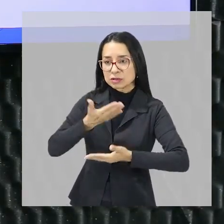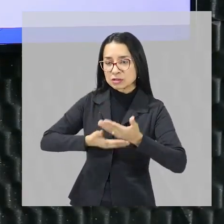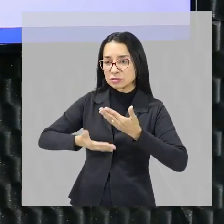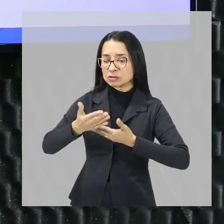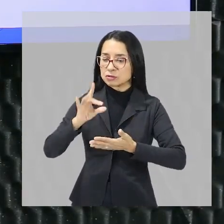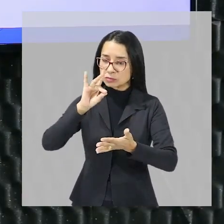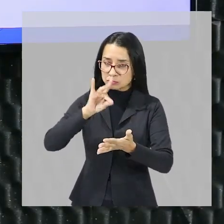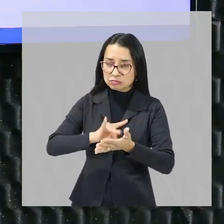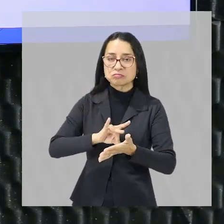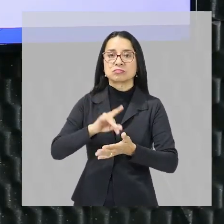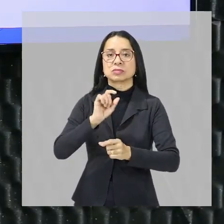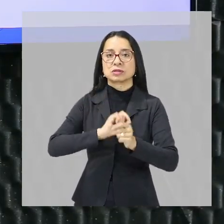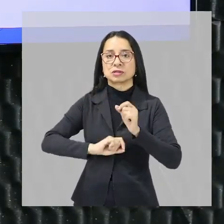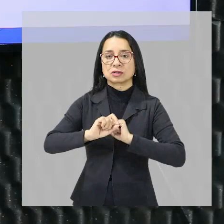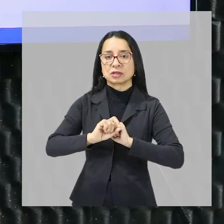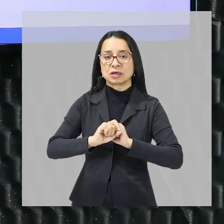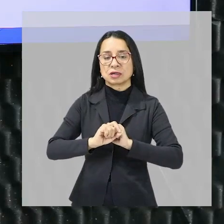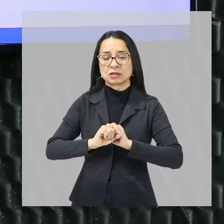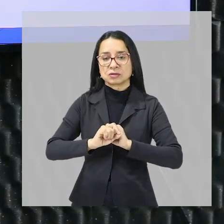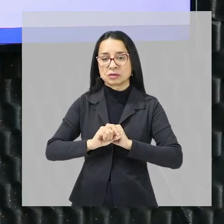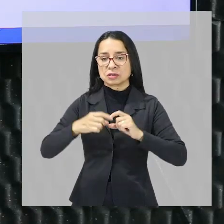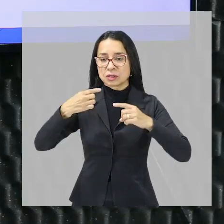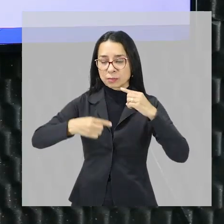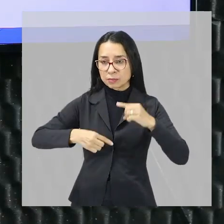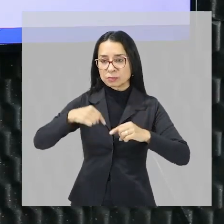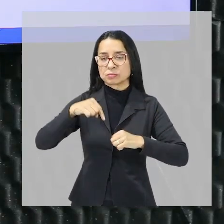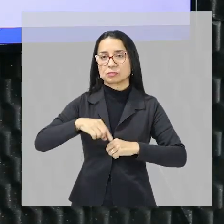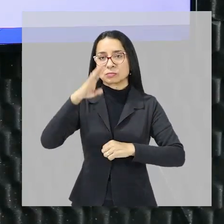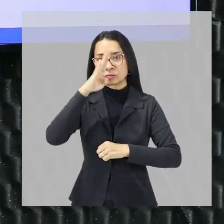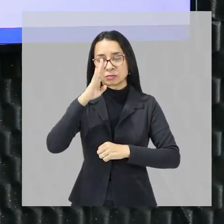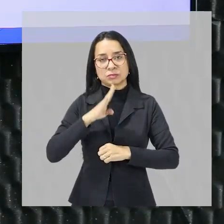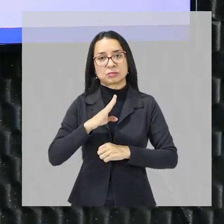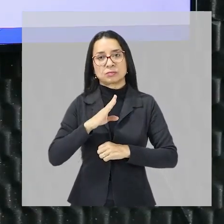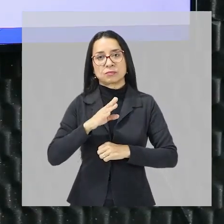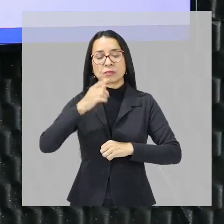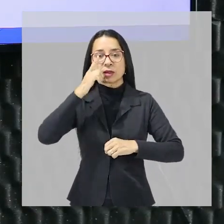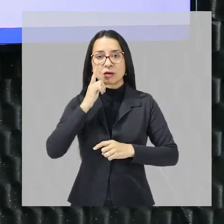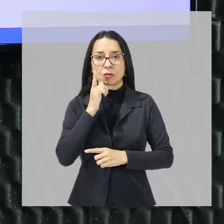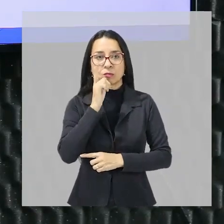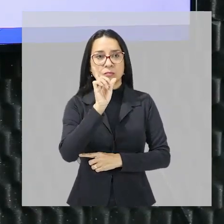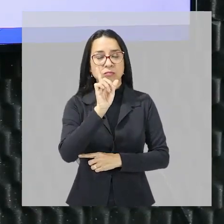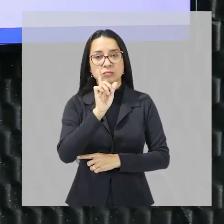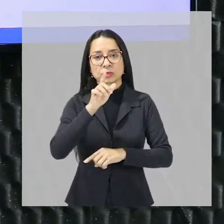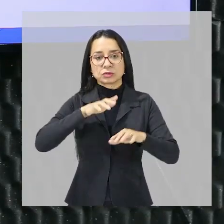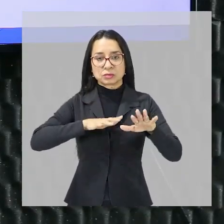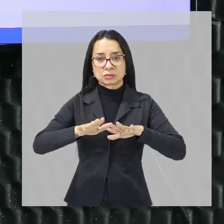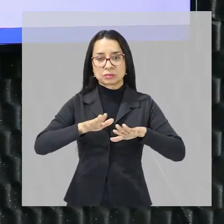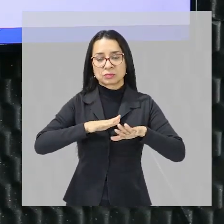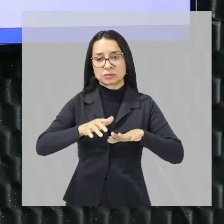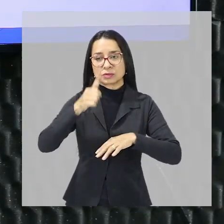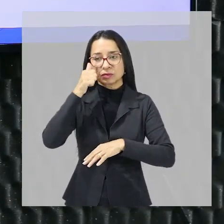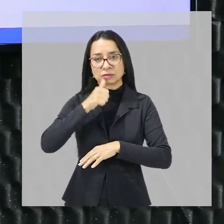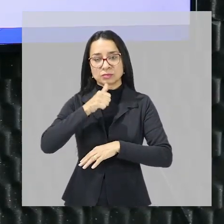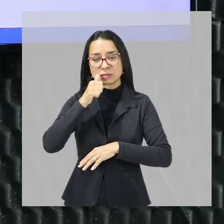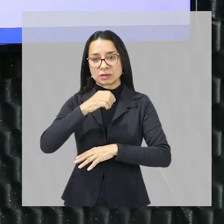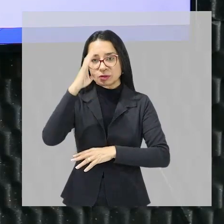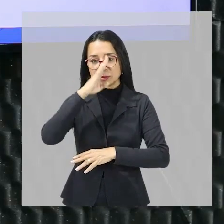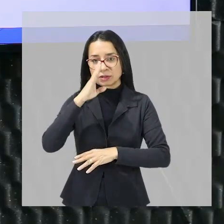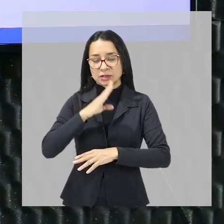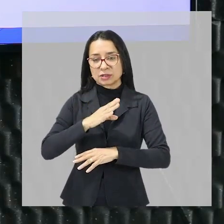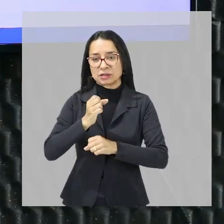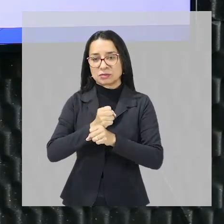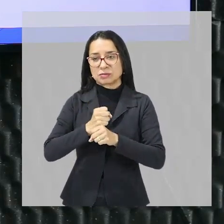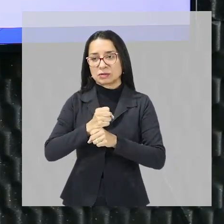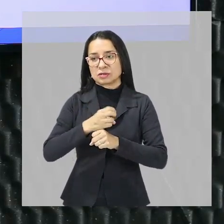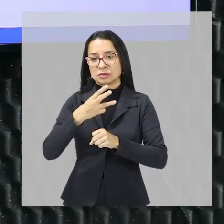mais efetiva das decisões políticas no Brasil. Essa é a grande conquista do movimento das mulheres brasileiras nos anos